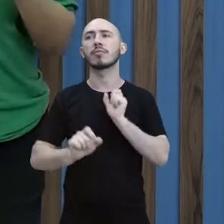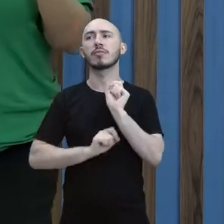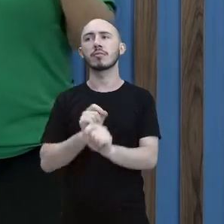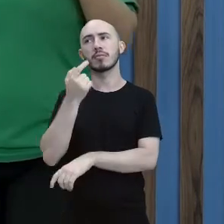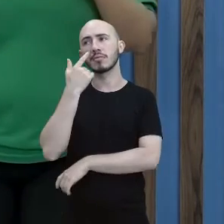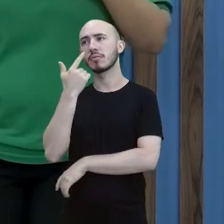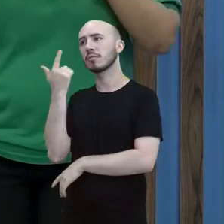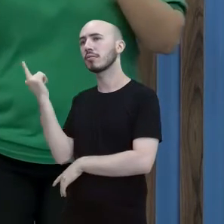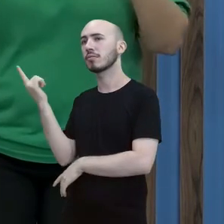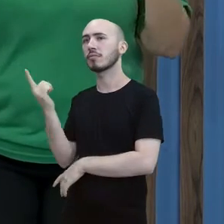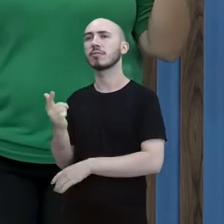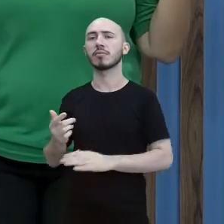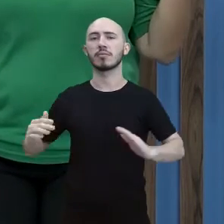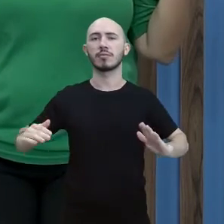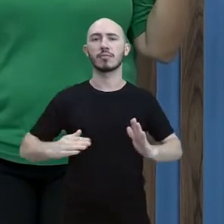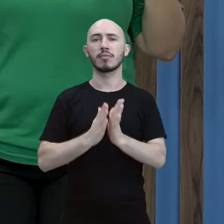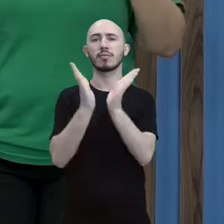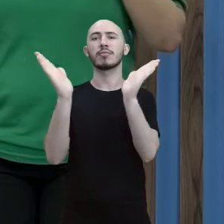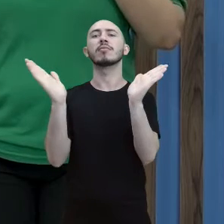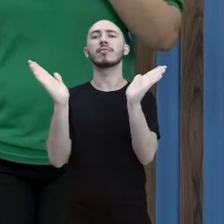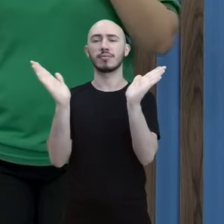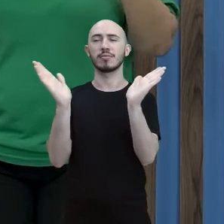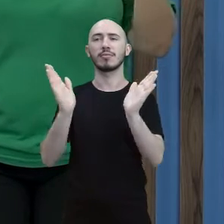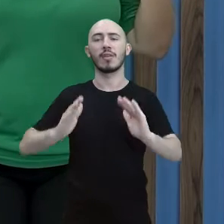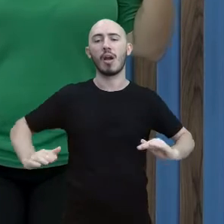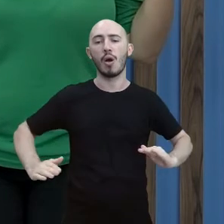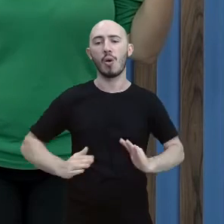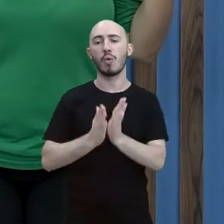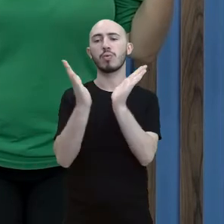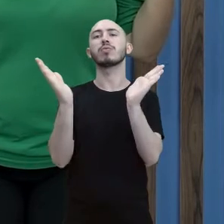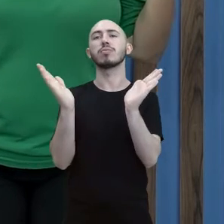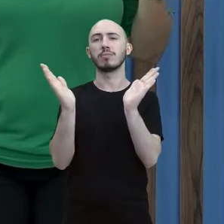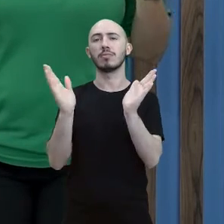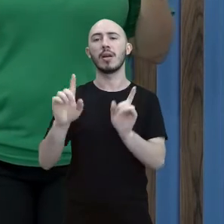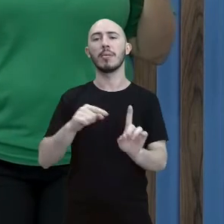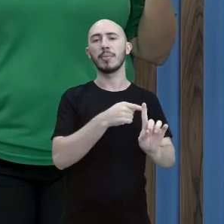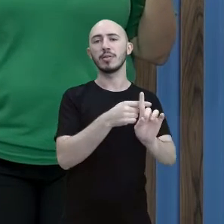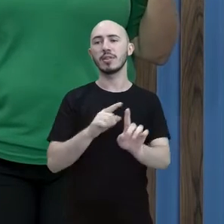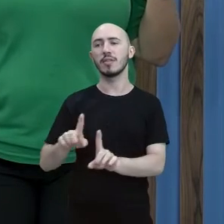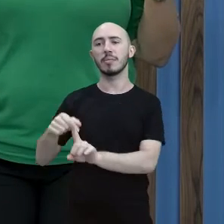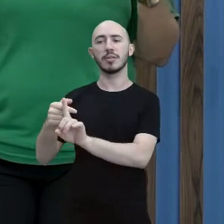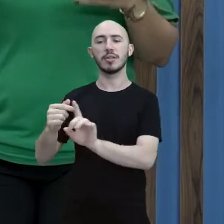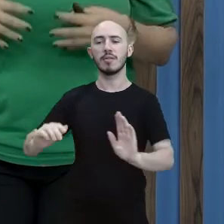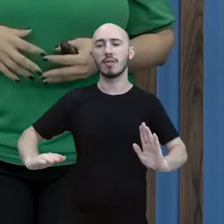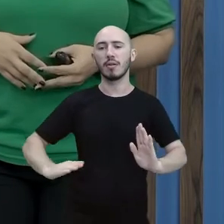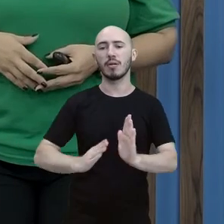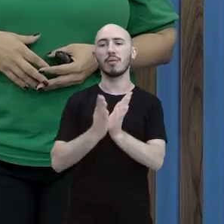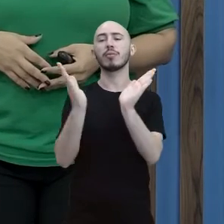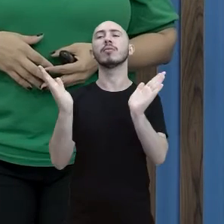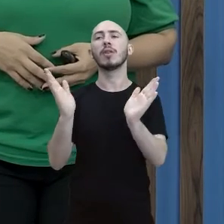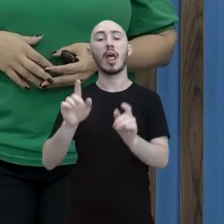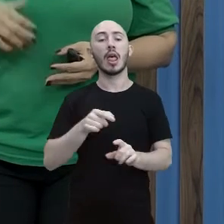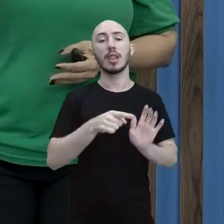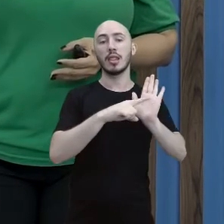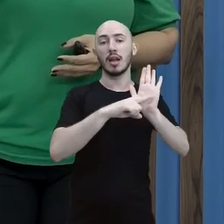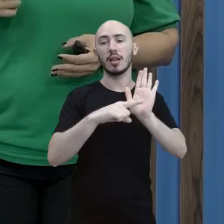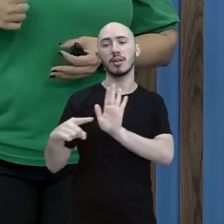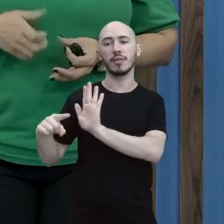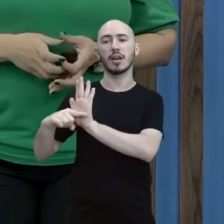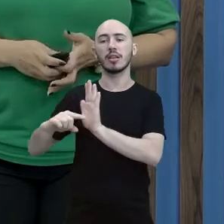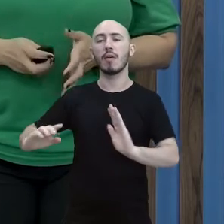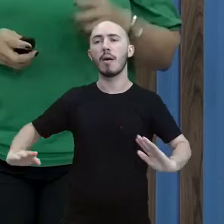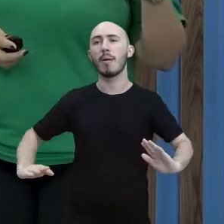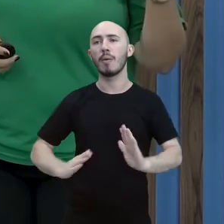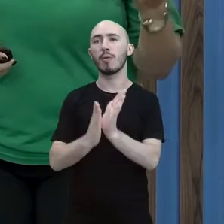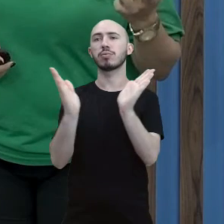acontecer? Elas vão se repelir, elas vão se afastar, né? Não vão ser atraídas umas pelas outras,